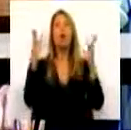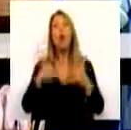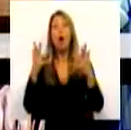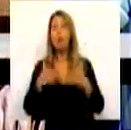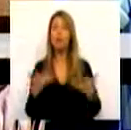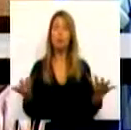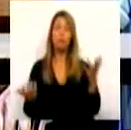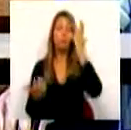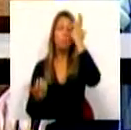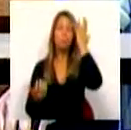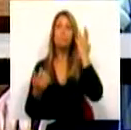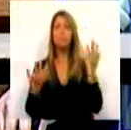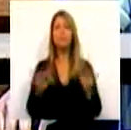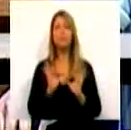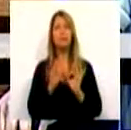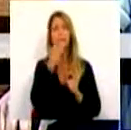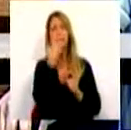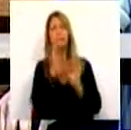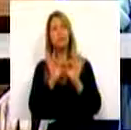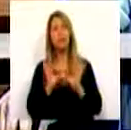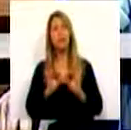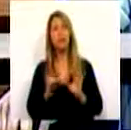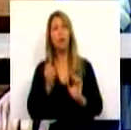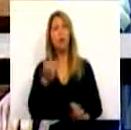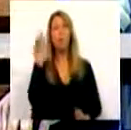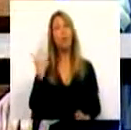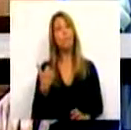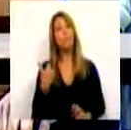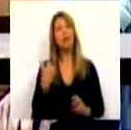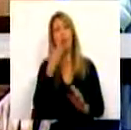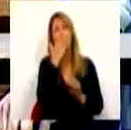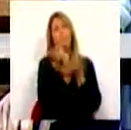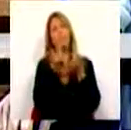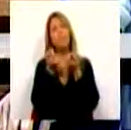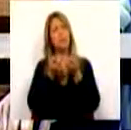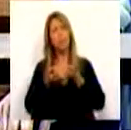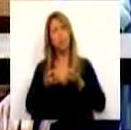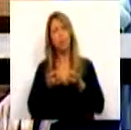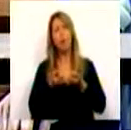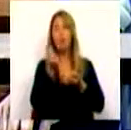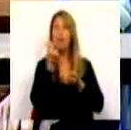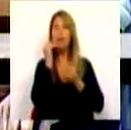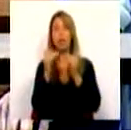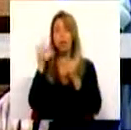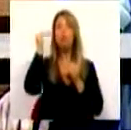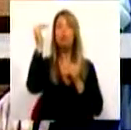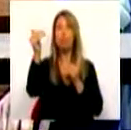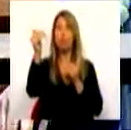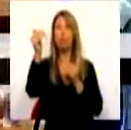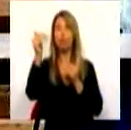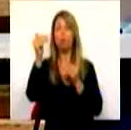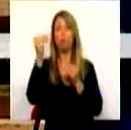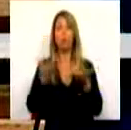é um orçamento semelhante ao do ano passado, ligeiramente superior ao do ano passado no que diz